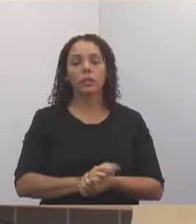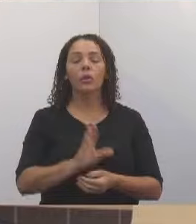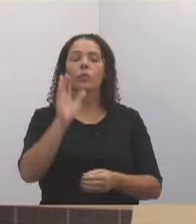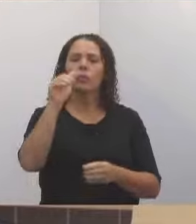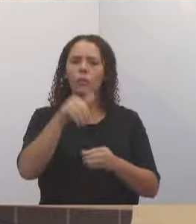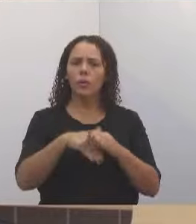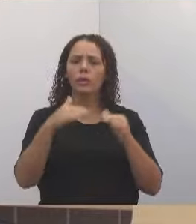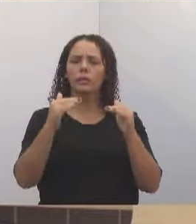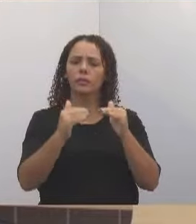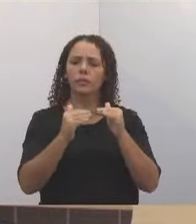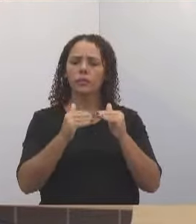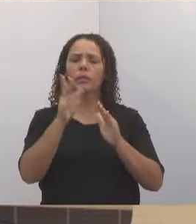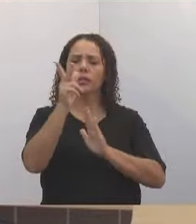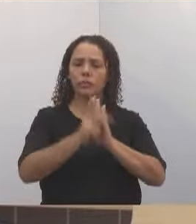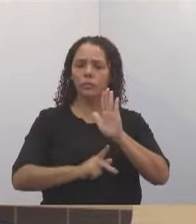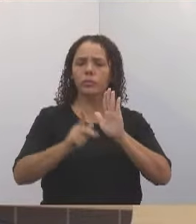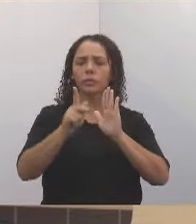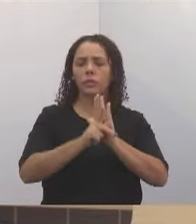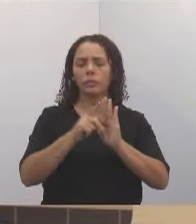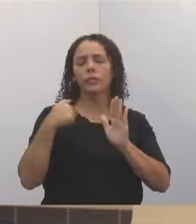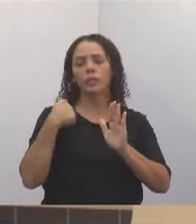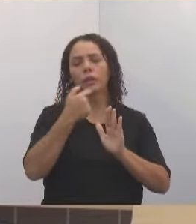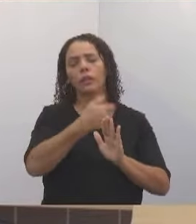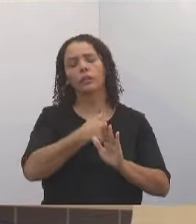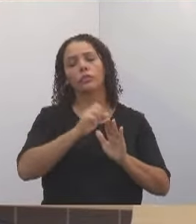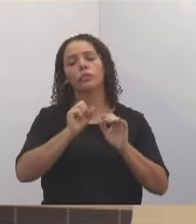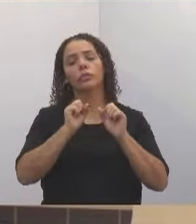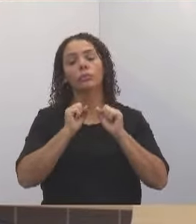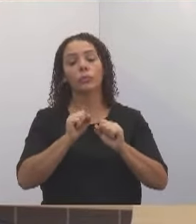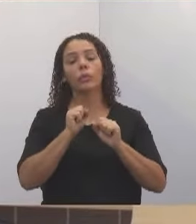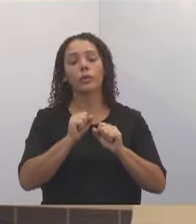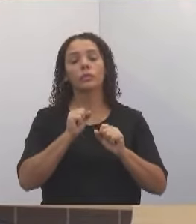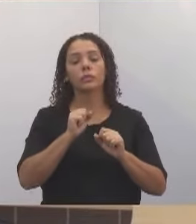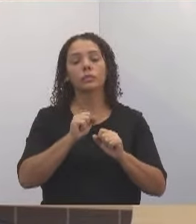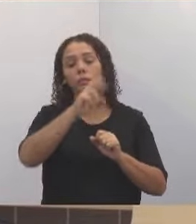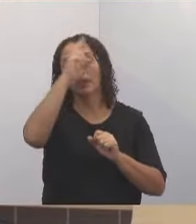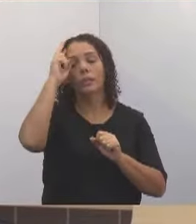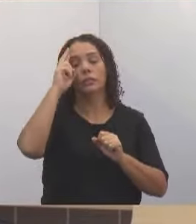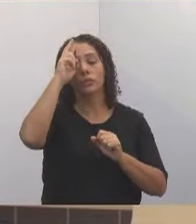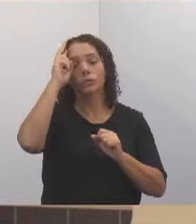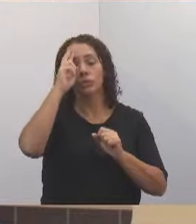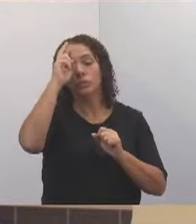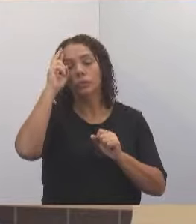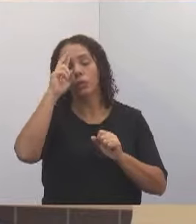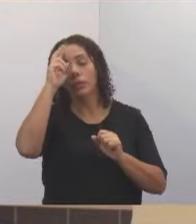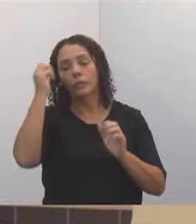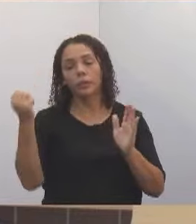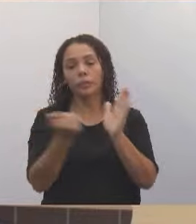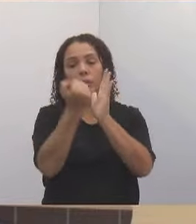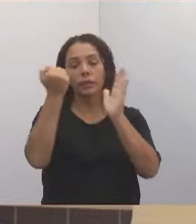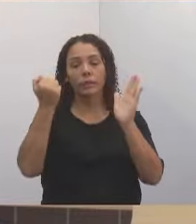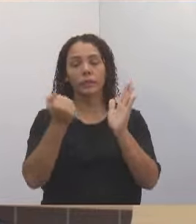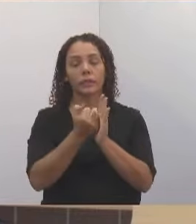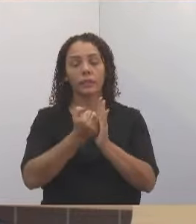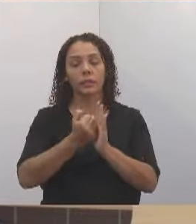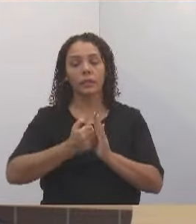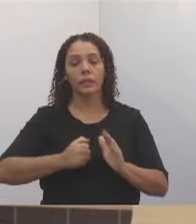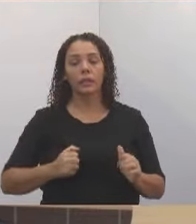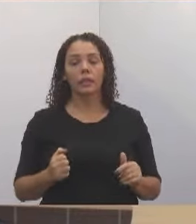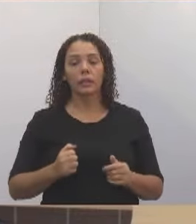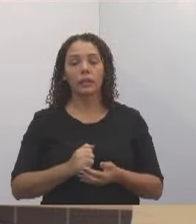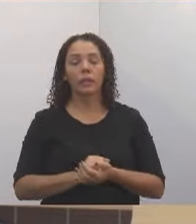votem favoravelmente esse projeto para que a gente, Roninha, deixe esse legado, não só para a atual legislatura, mas